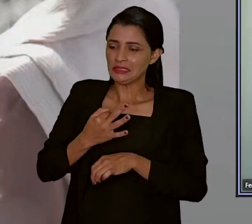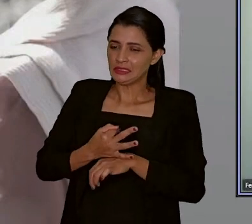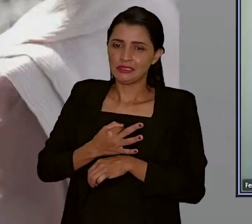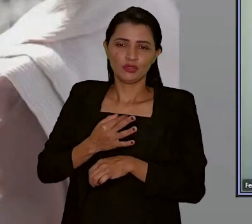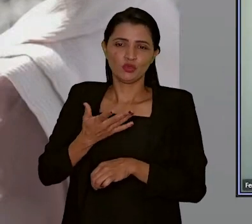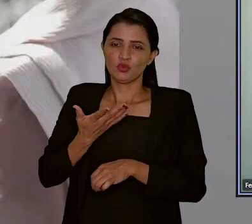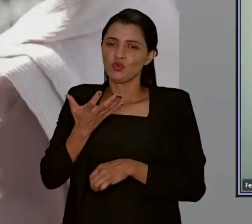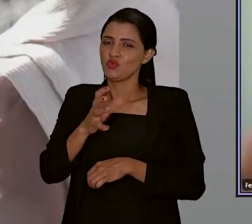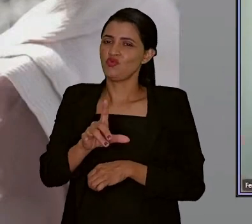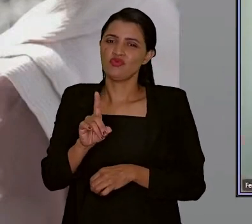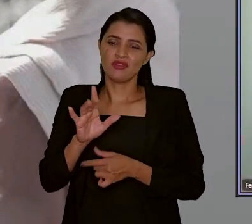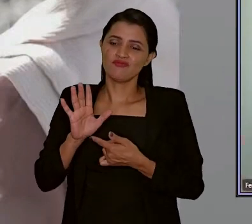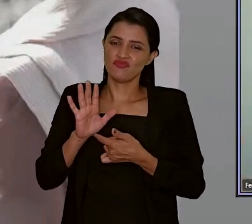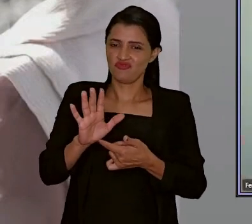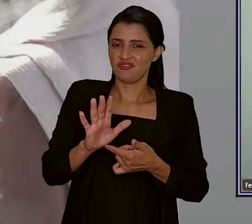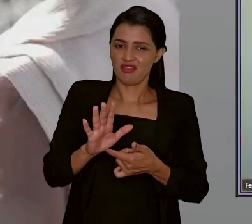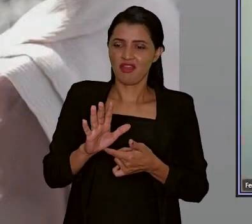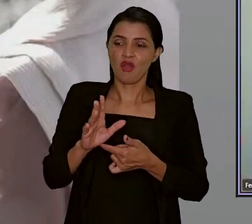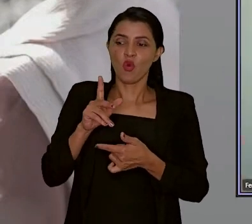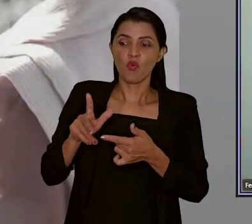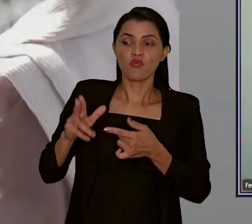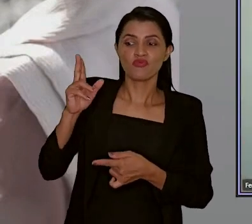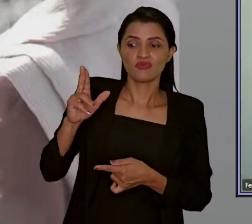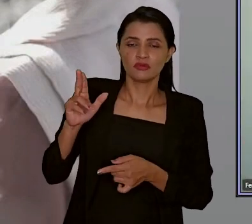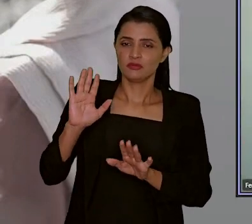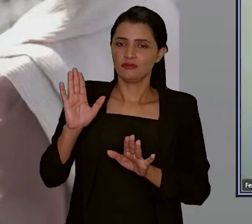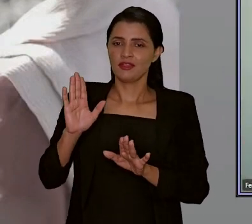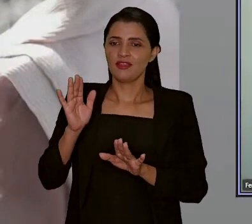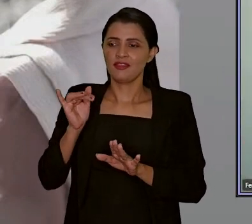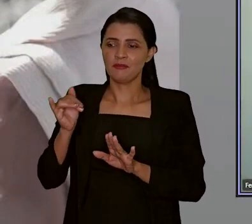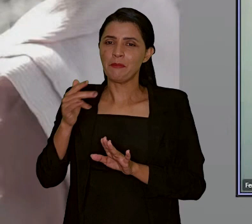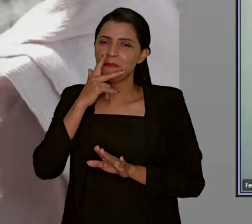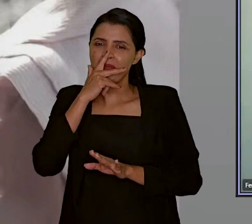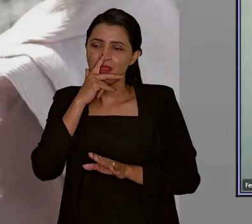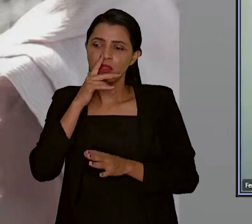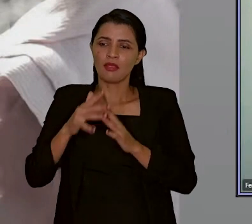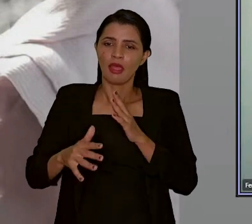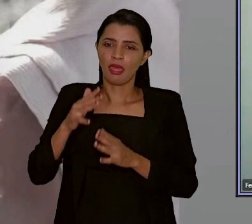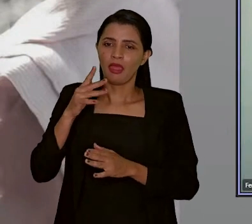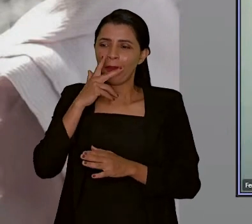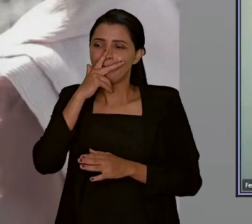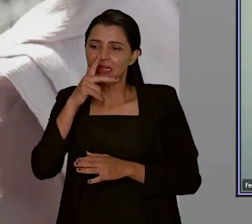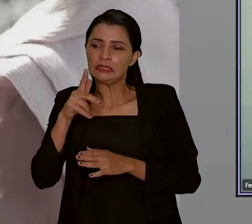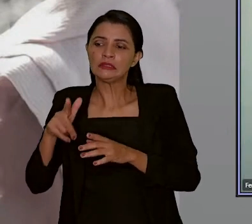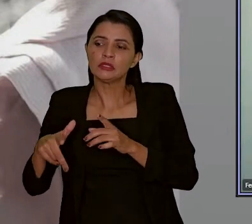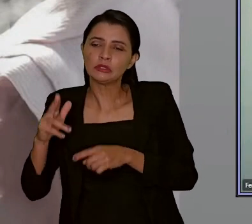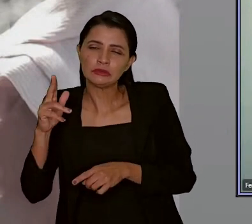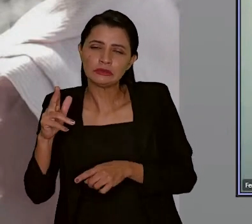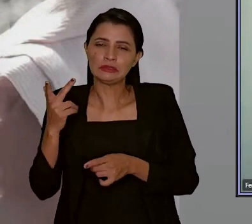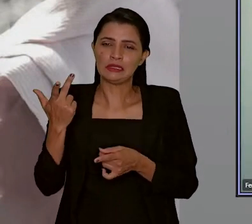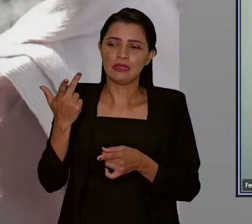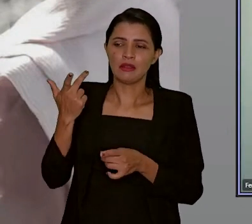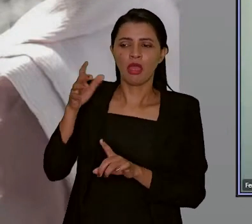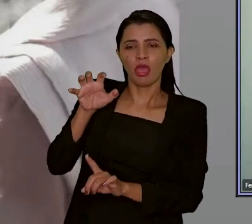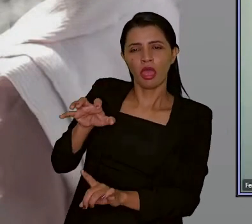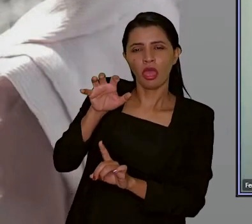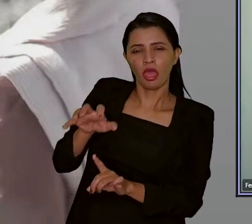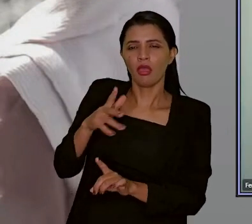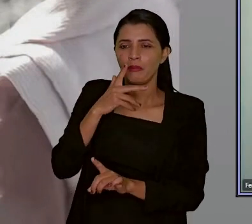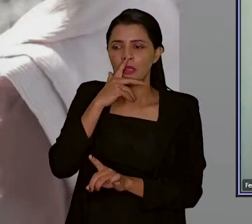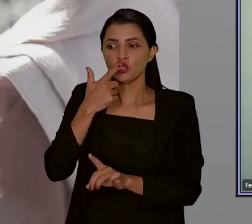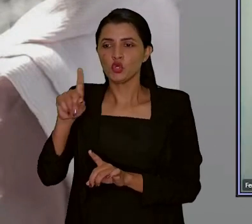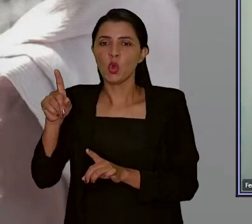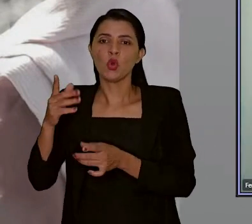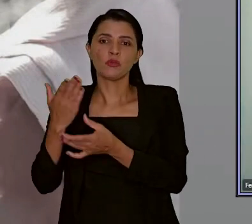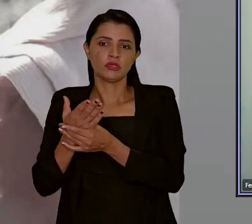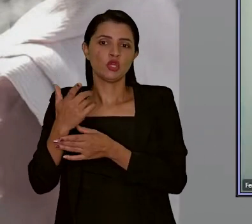interferir, porque pareceria uma interferência de um juiz no processo do outro. Então, nós temos uma tradição, e até pela